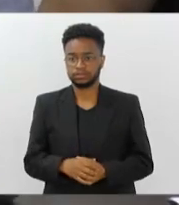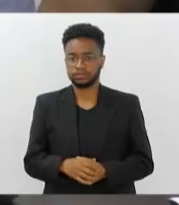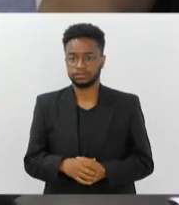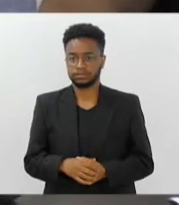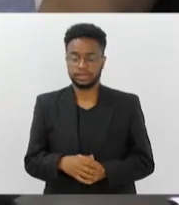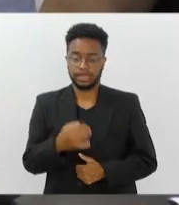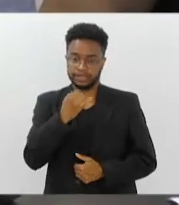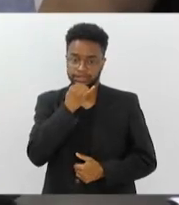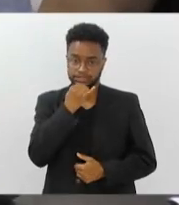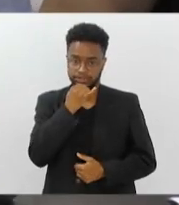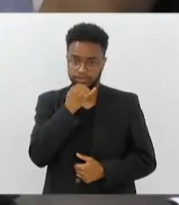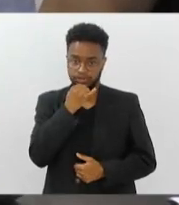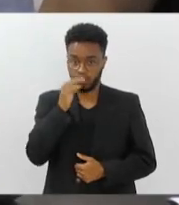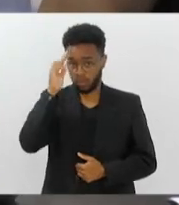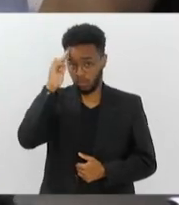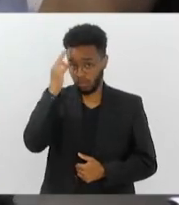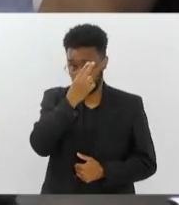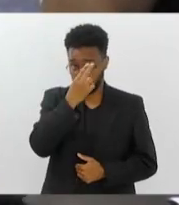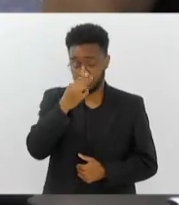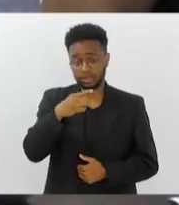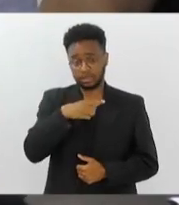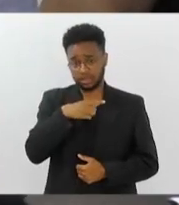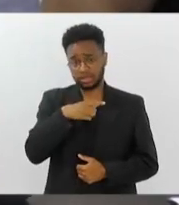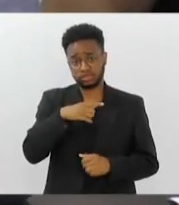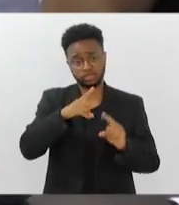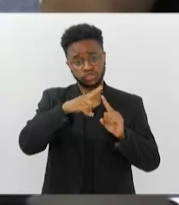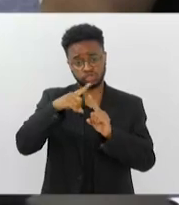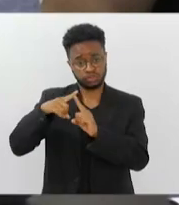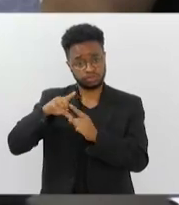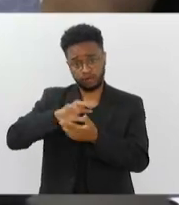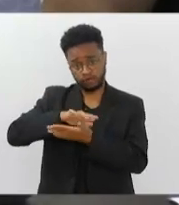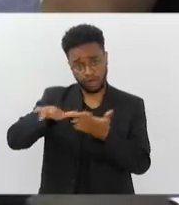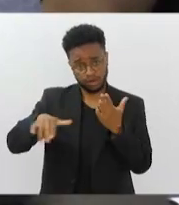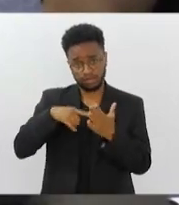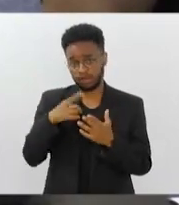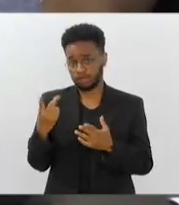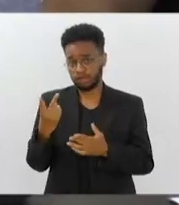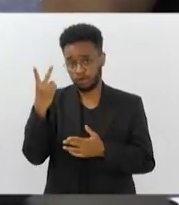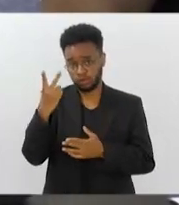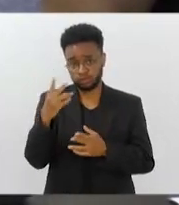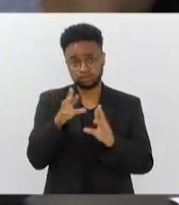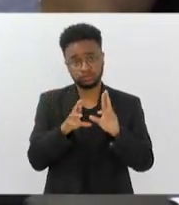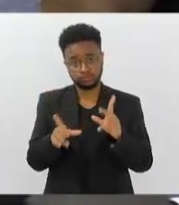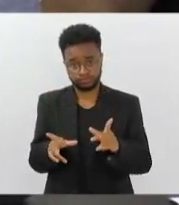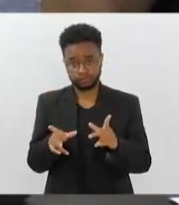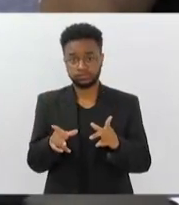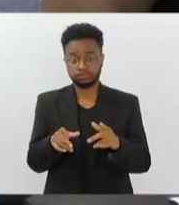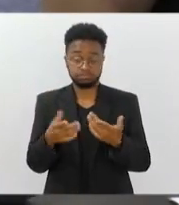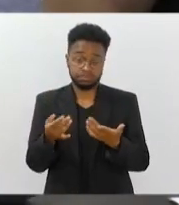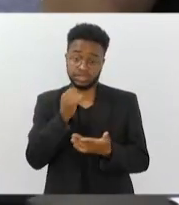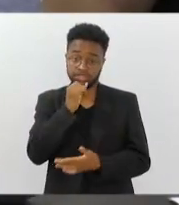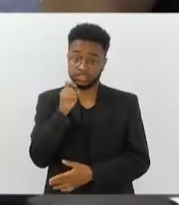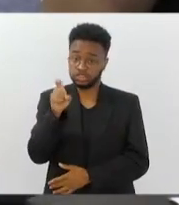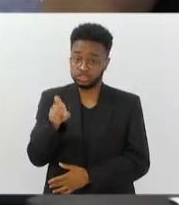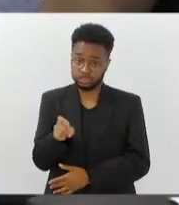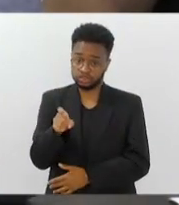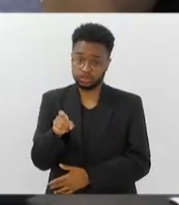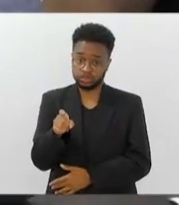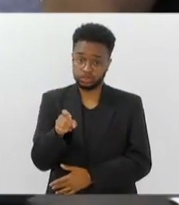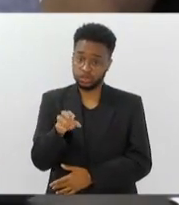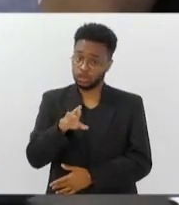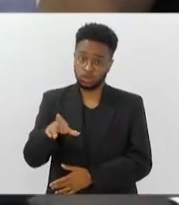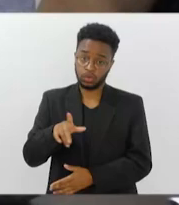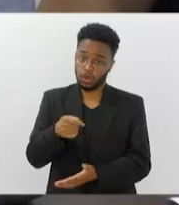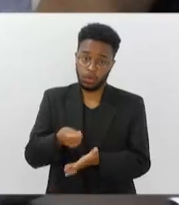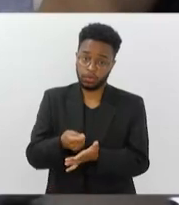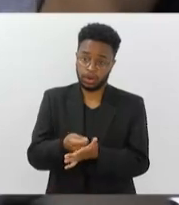Por exemplo, no Uber, tem categorias diferentes com preços diferentes, né? No X, por exemplo, não é obrigado a ter